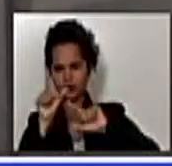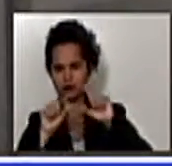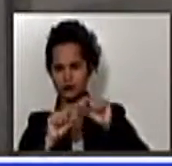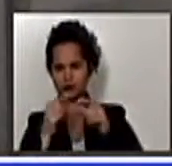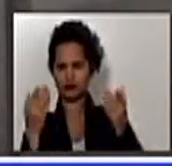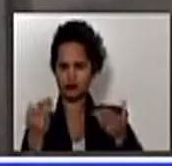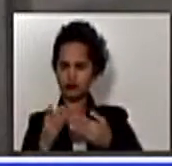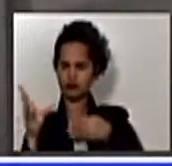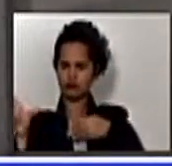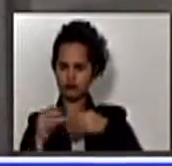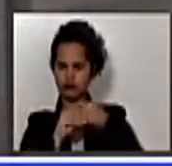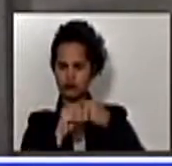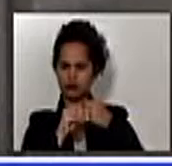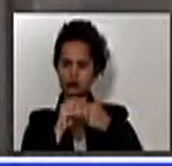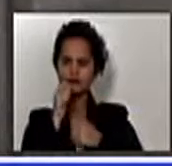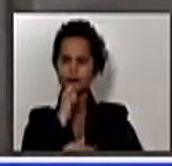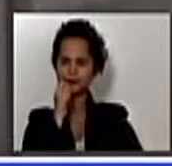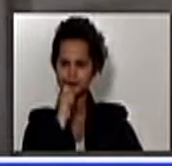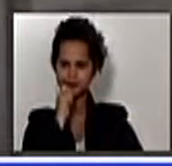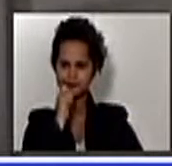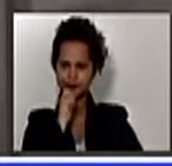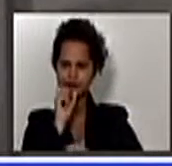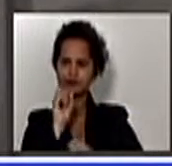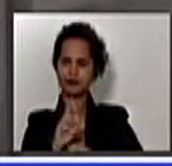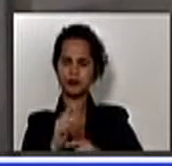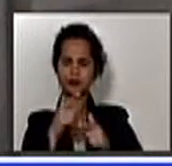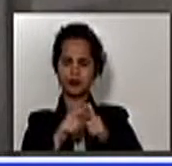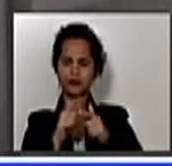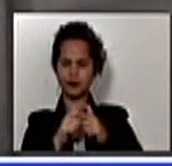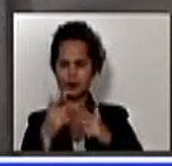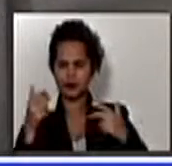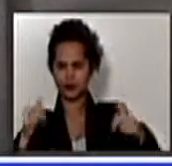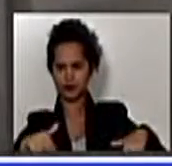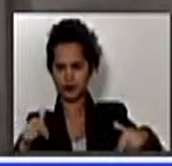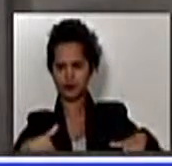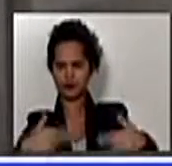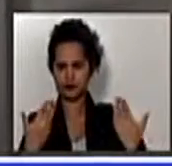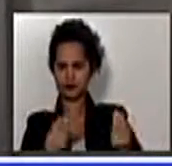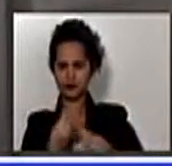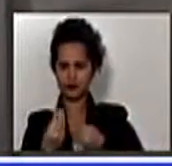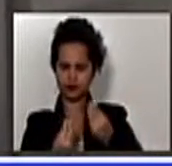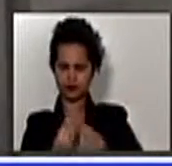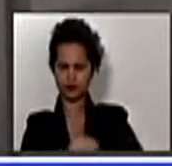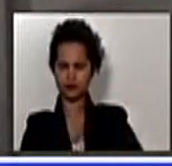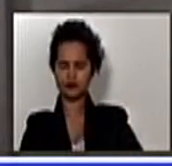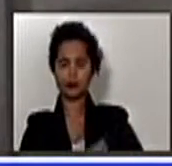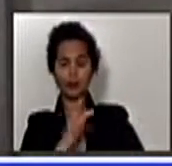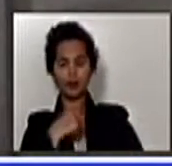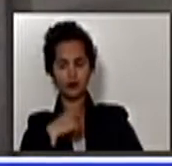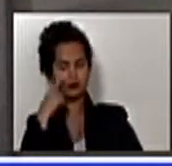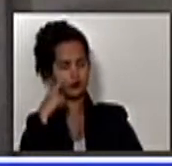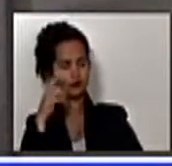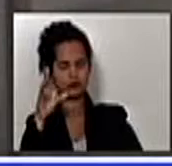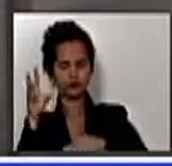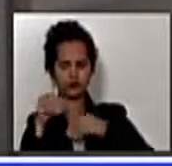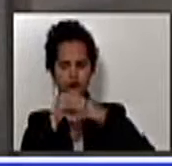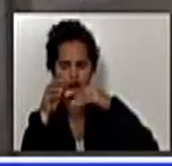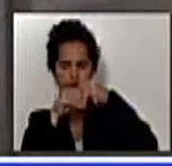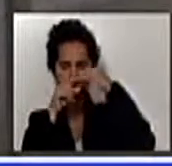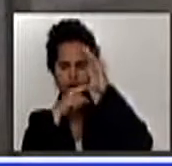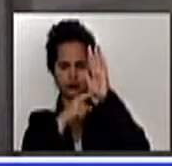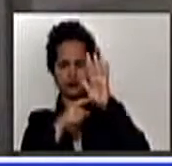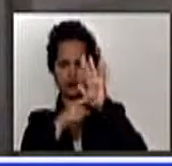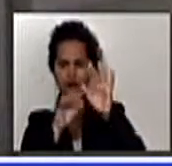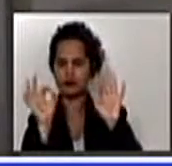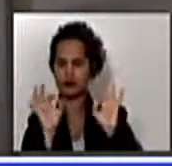esse momento, só servem só de desgaste, porque colocam algumas emendas parlamentares, mas na verdade não